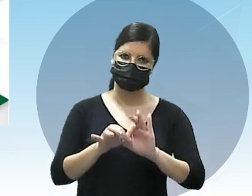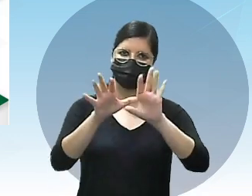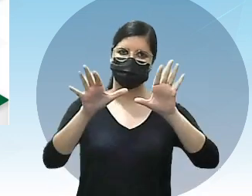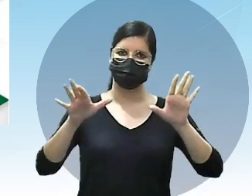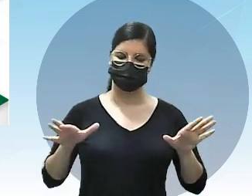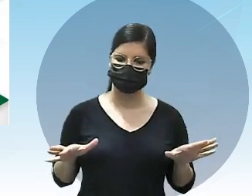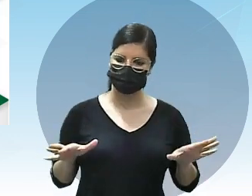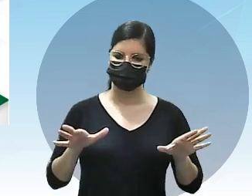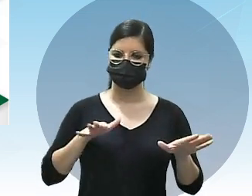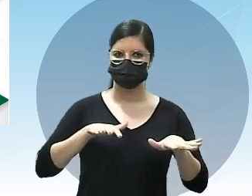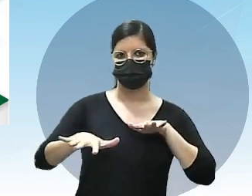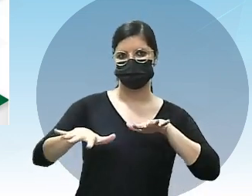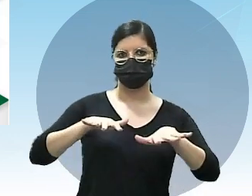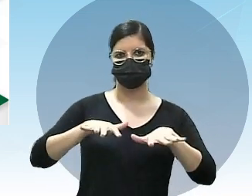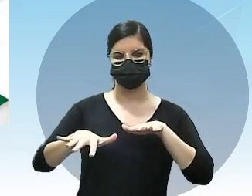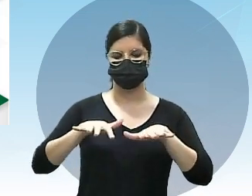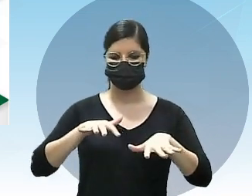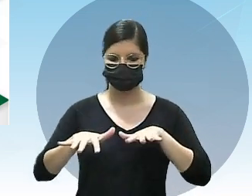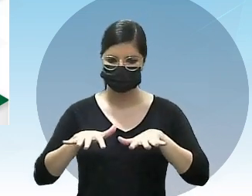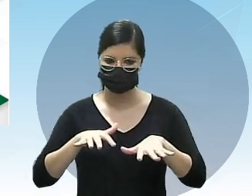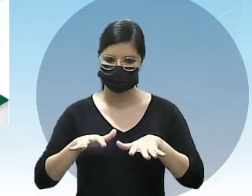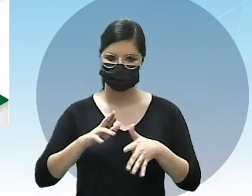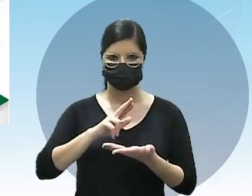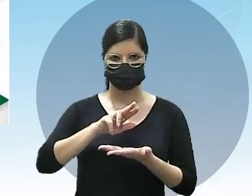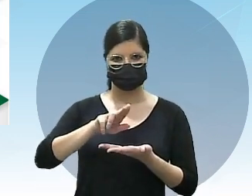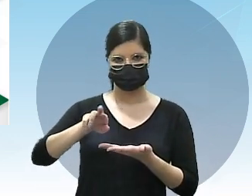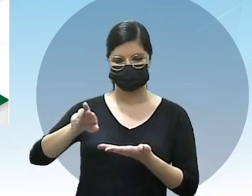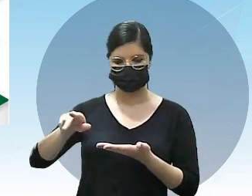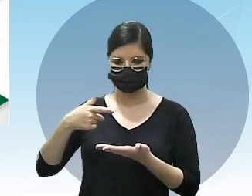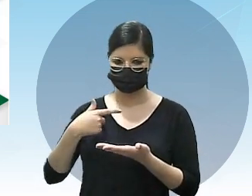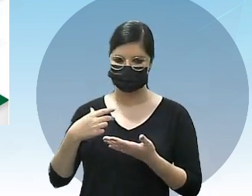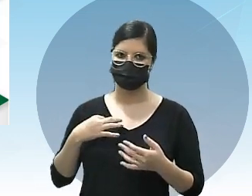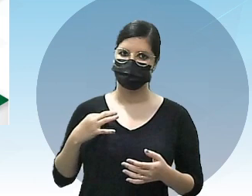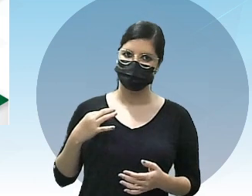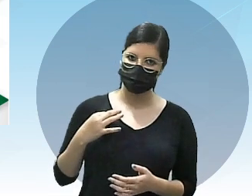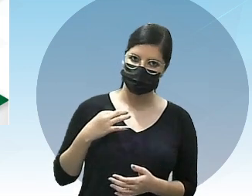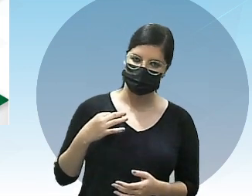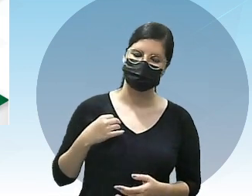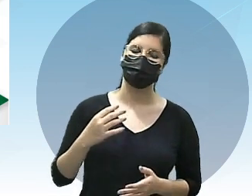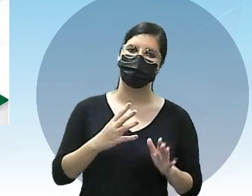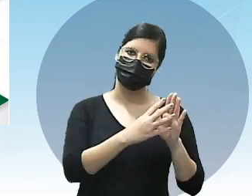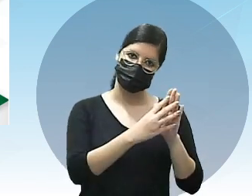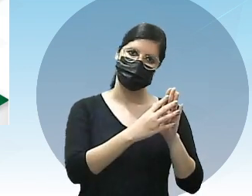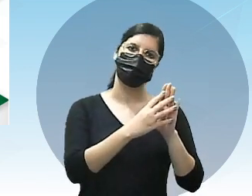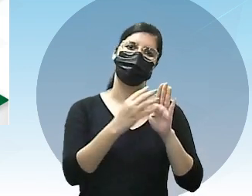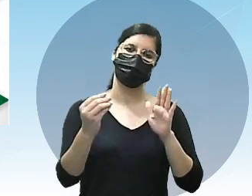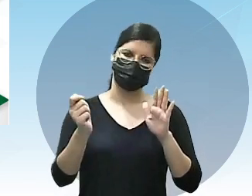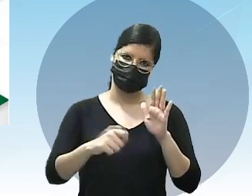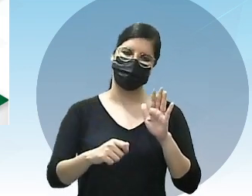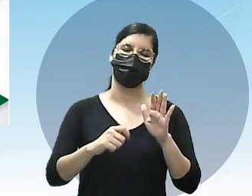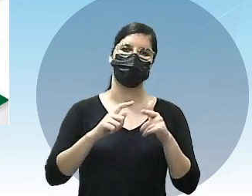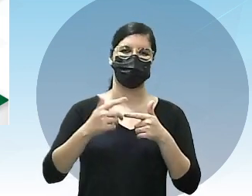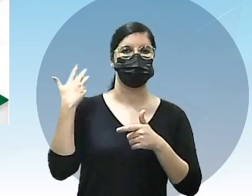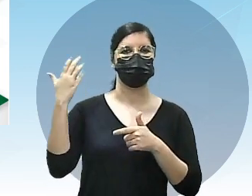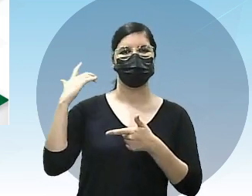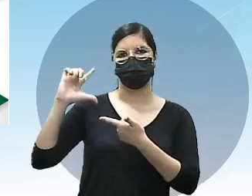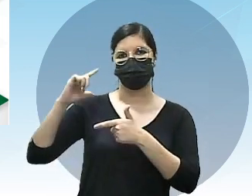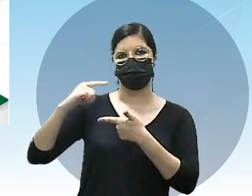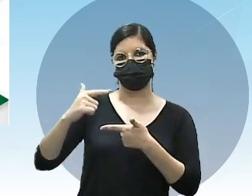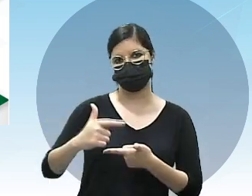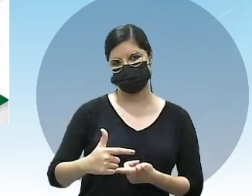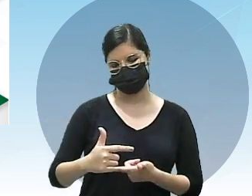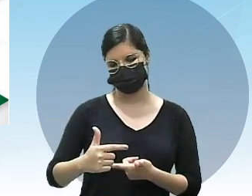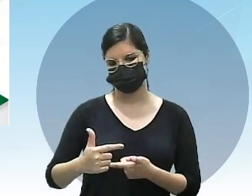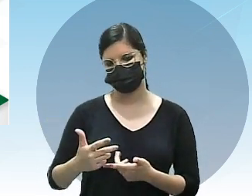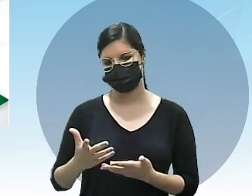mas mas movimentos mais variedade de vestimentas eu quero ver dança que era não estão tradicional então